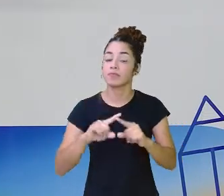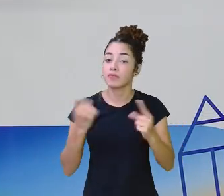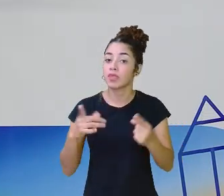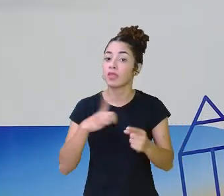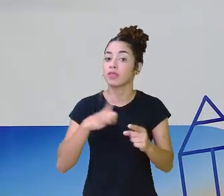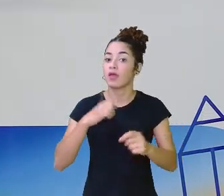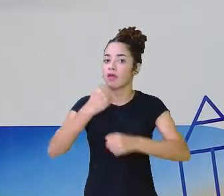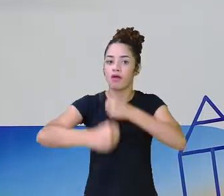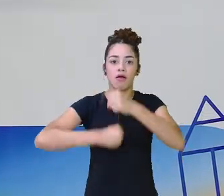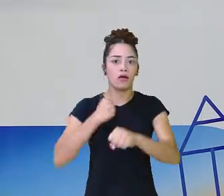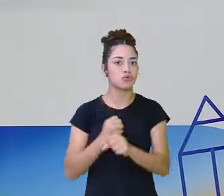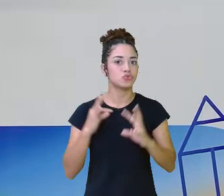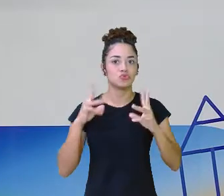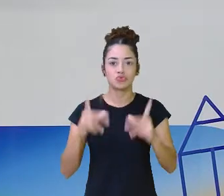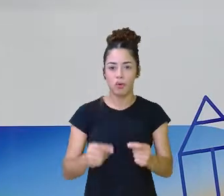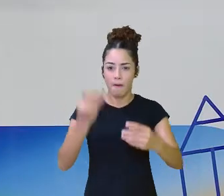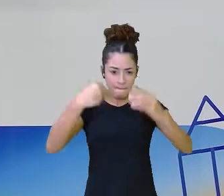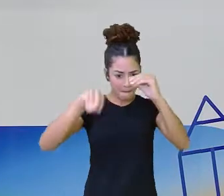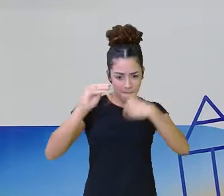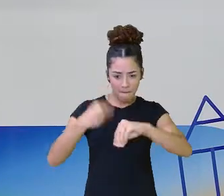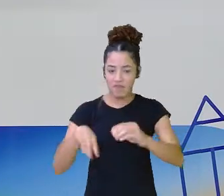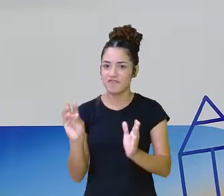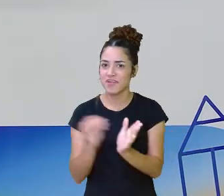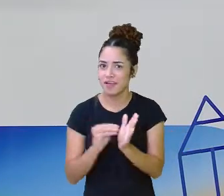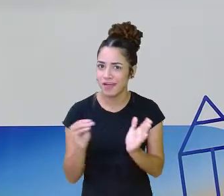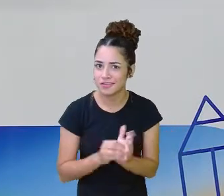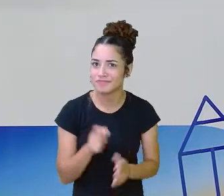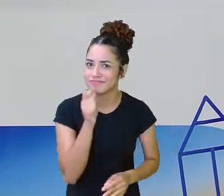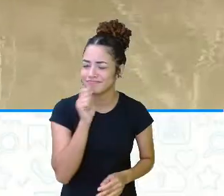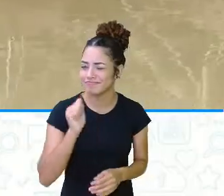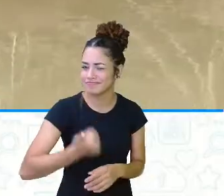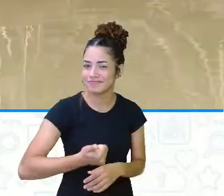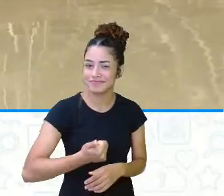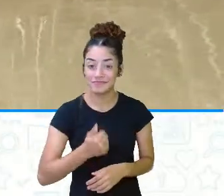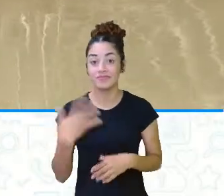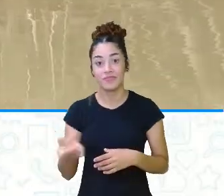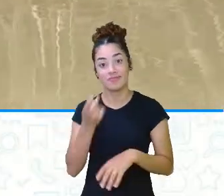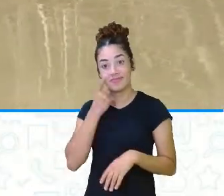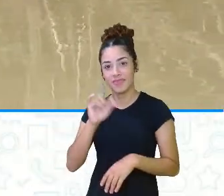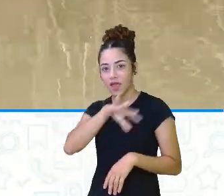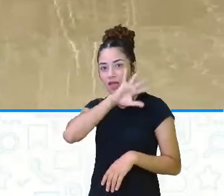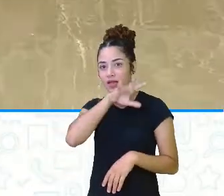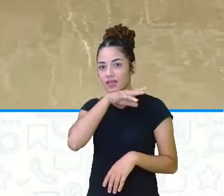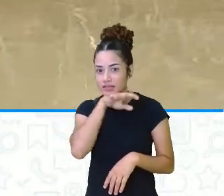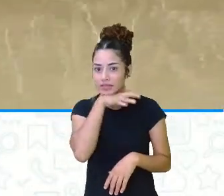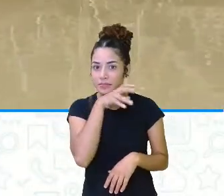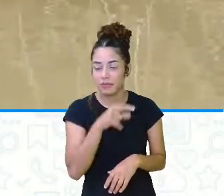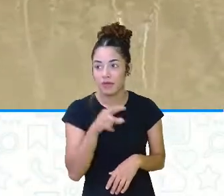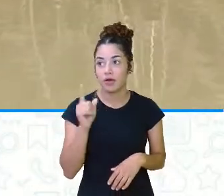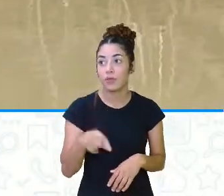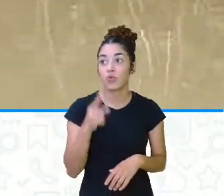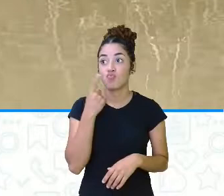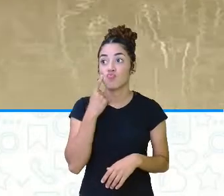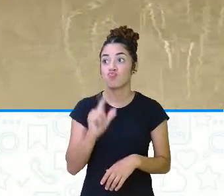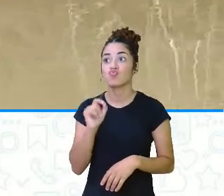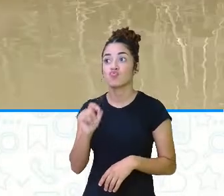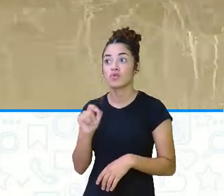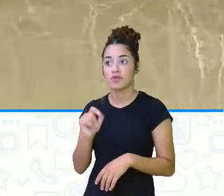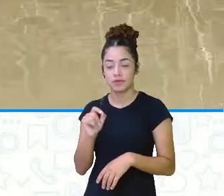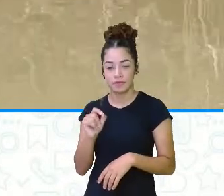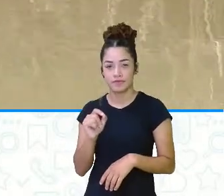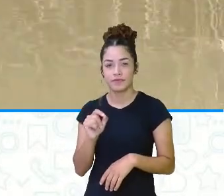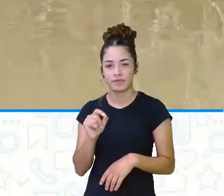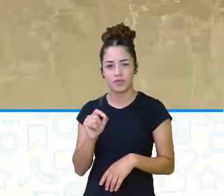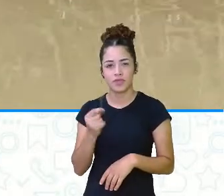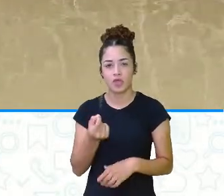de animaizinhos, tá certo, gente? Olha só. Esse animal é um animal herbívoro, lembra? Herbívoros